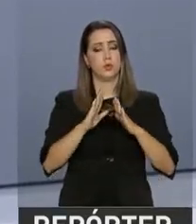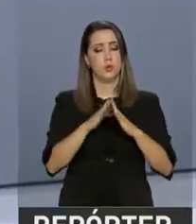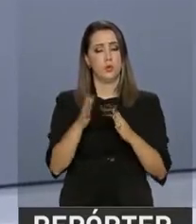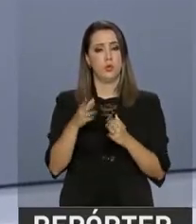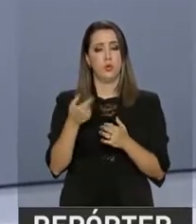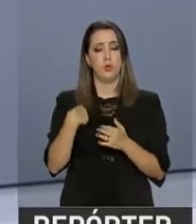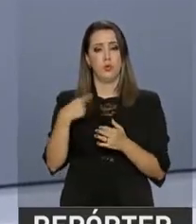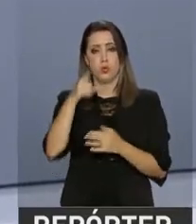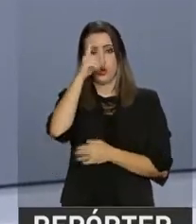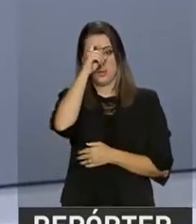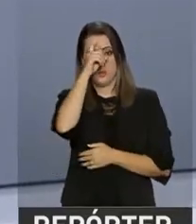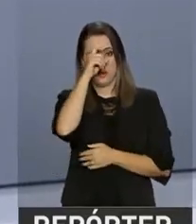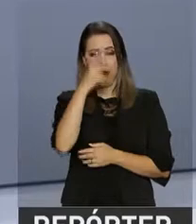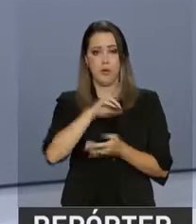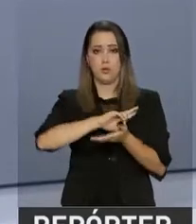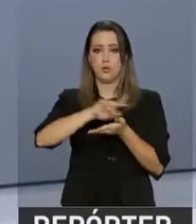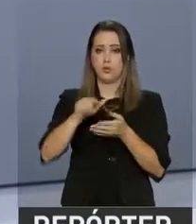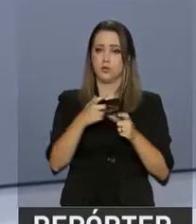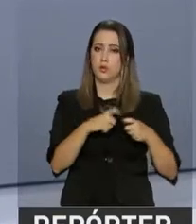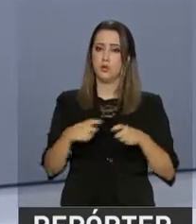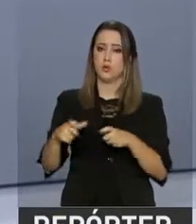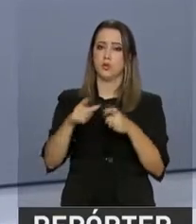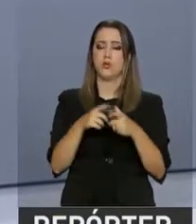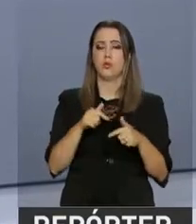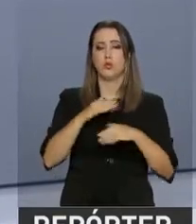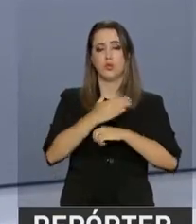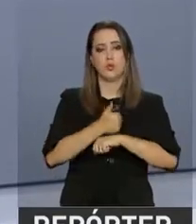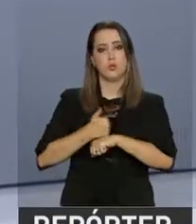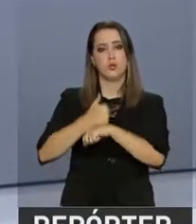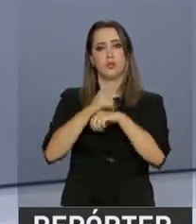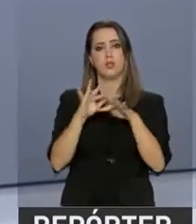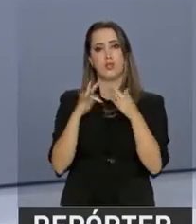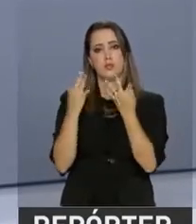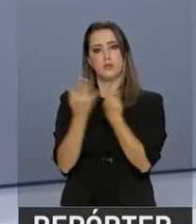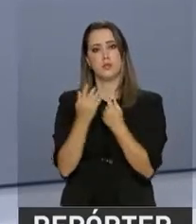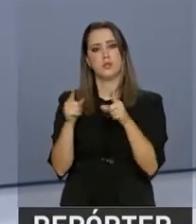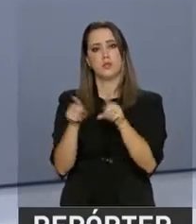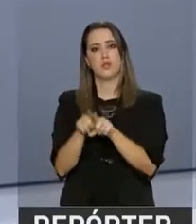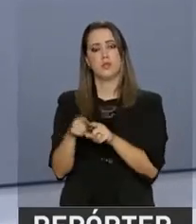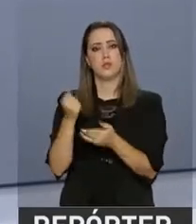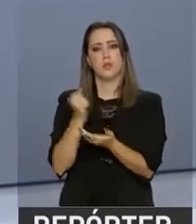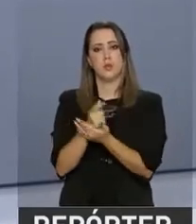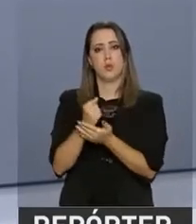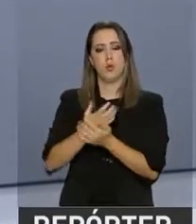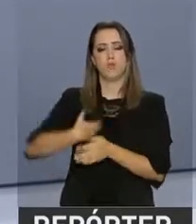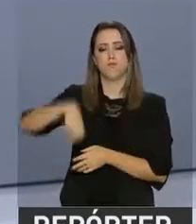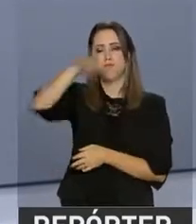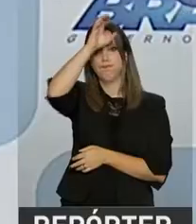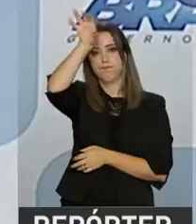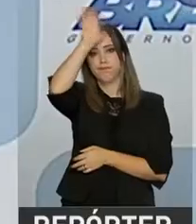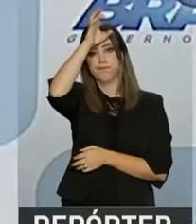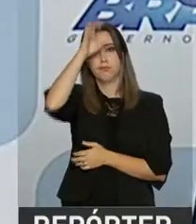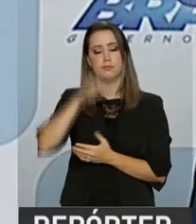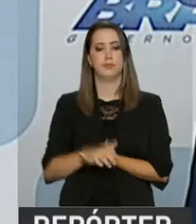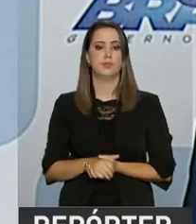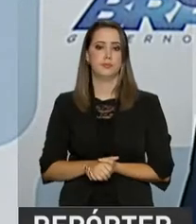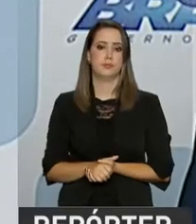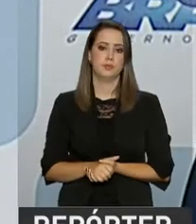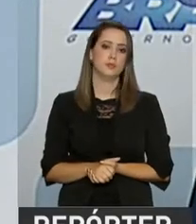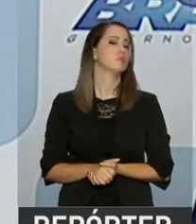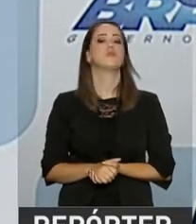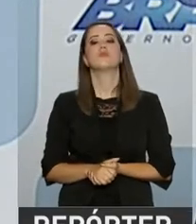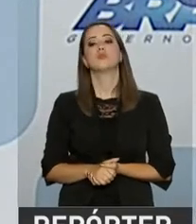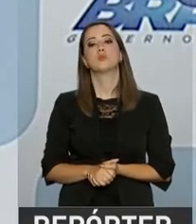de pronto atendimento, habilitação de novas equipes de saúde da família e compra de ambulâncias do SAMU.